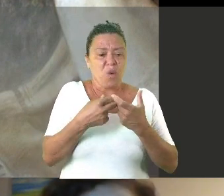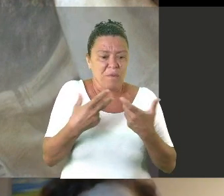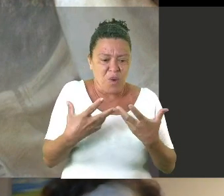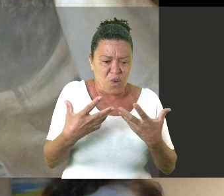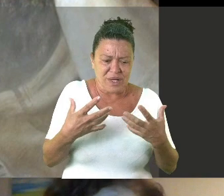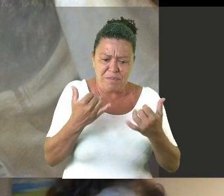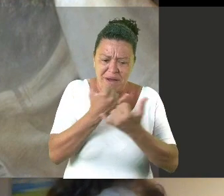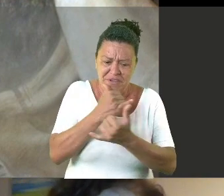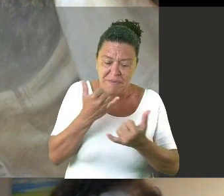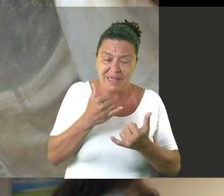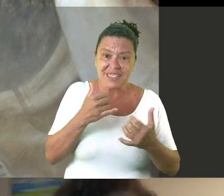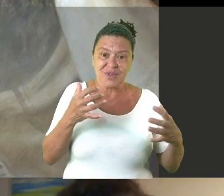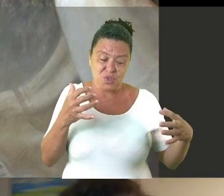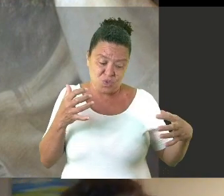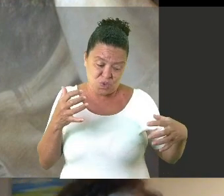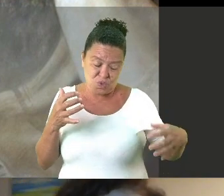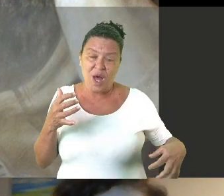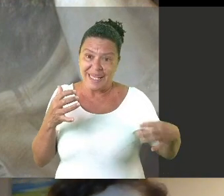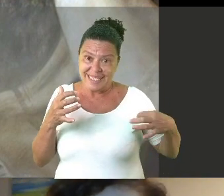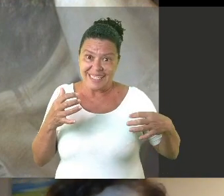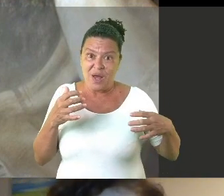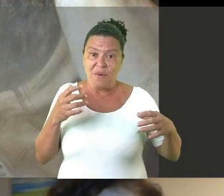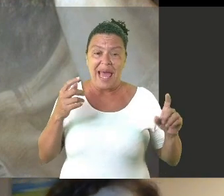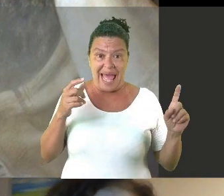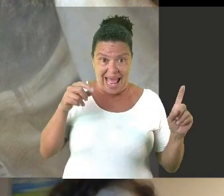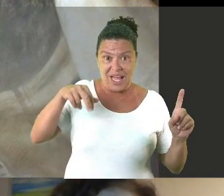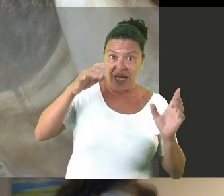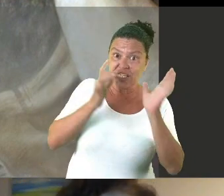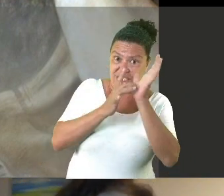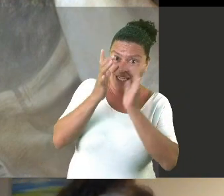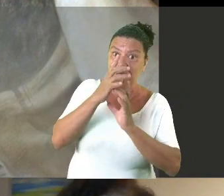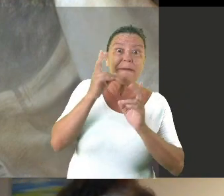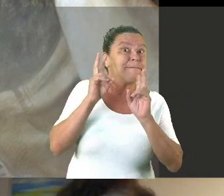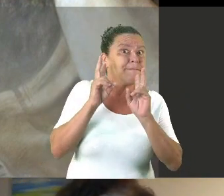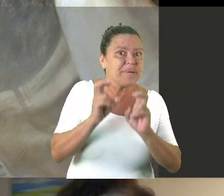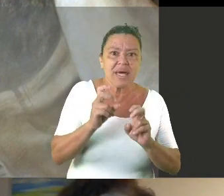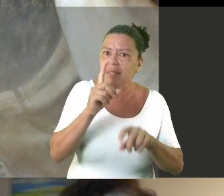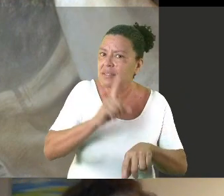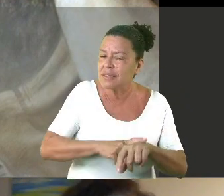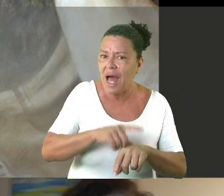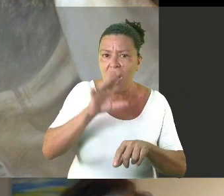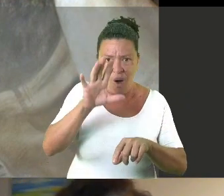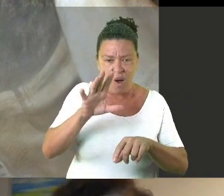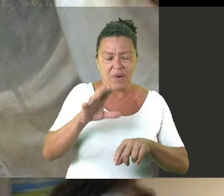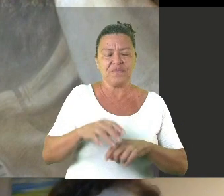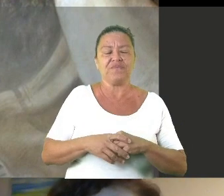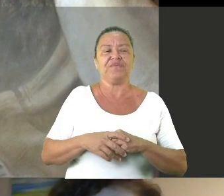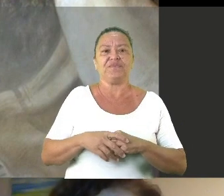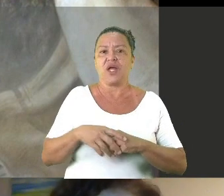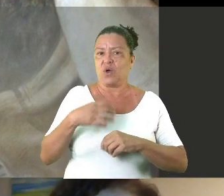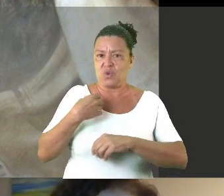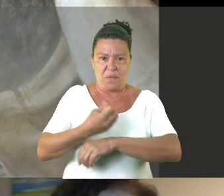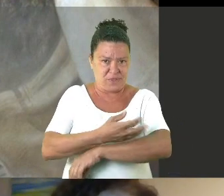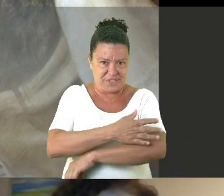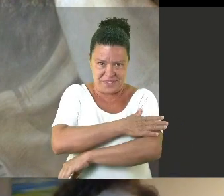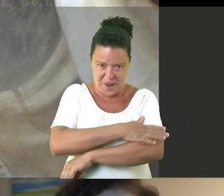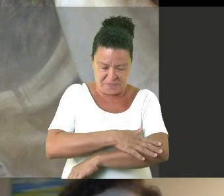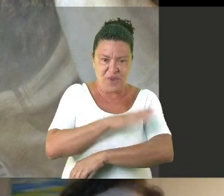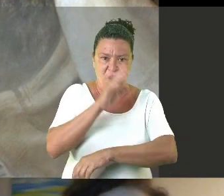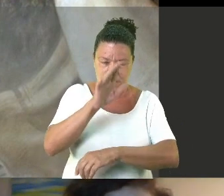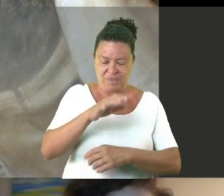uma vibração, um fluido, olha a percepção desse espírito que estava encarnado entre